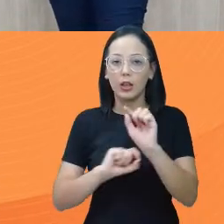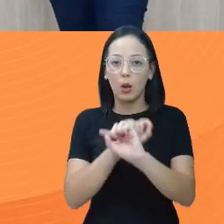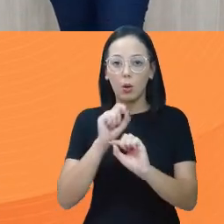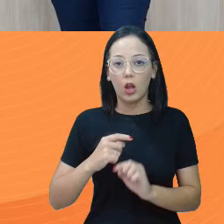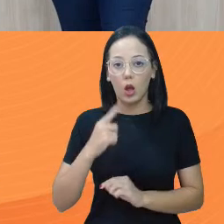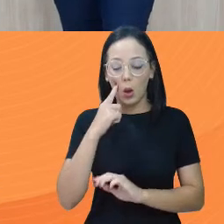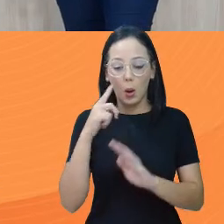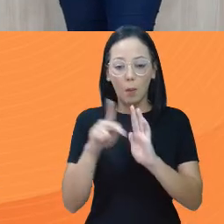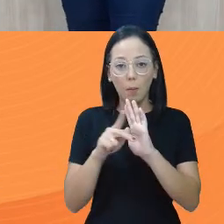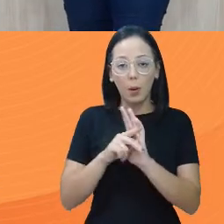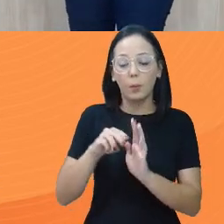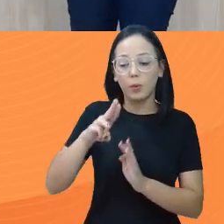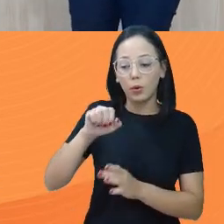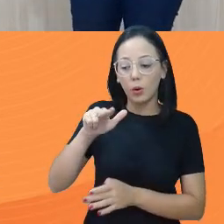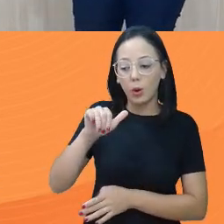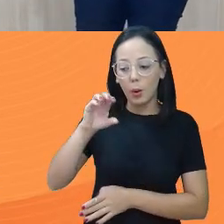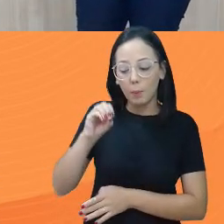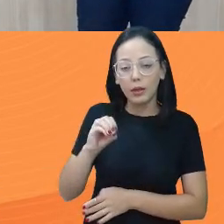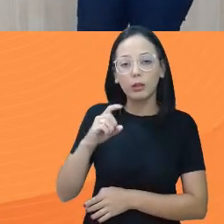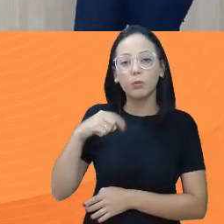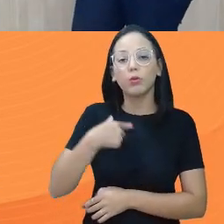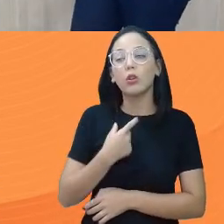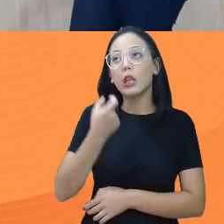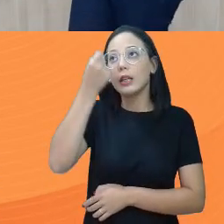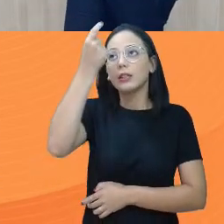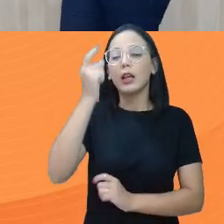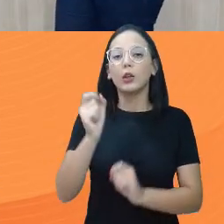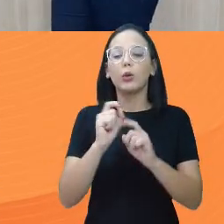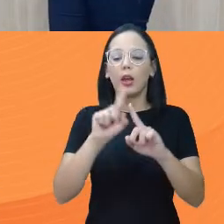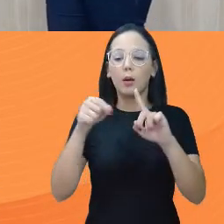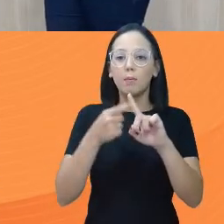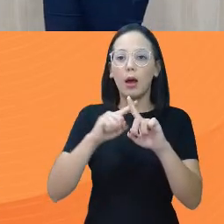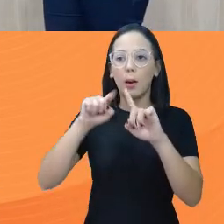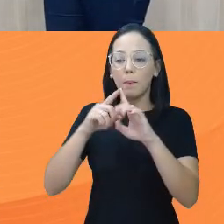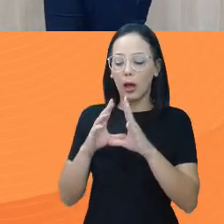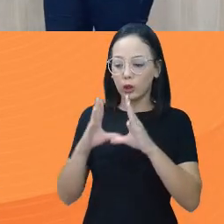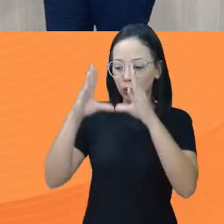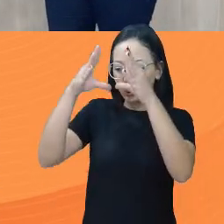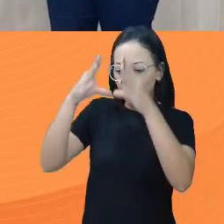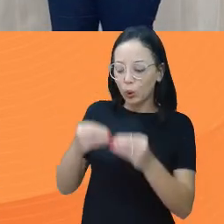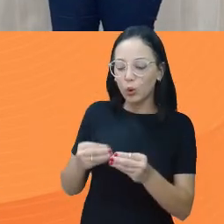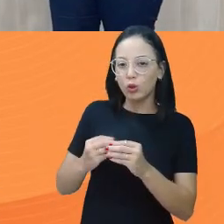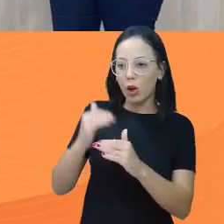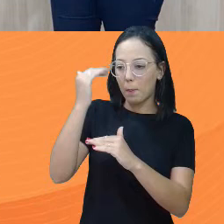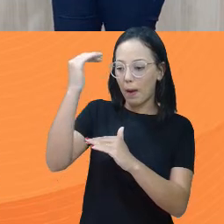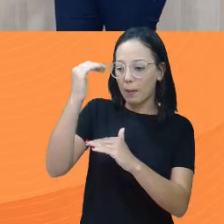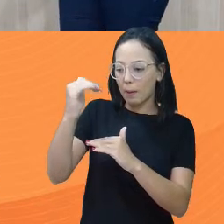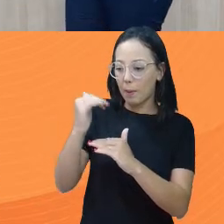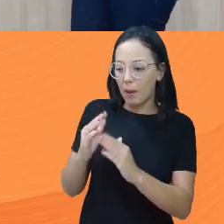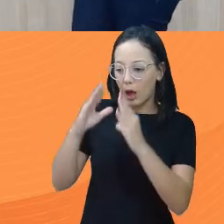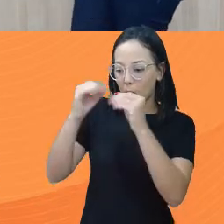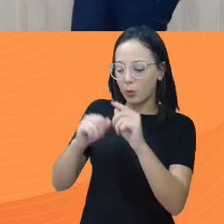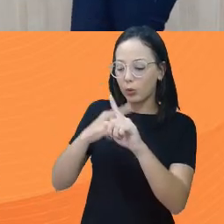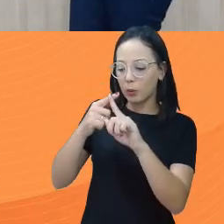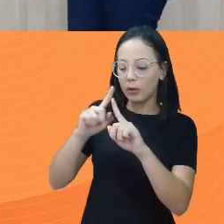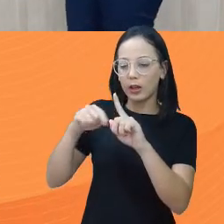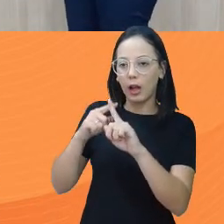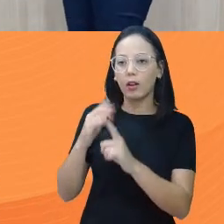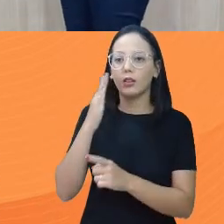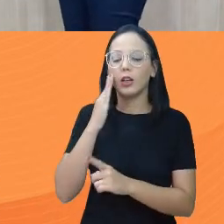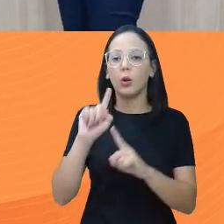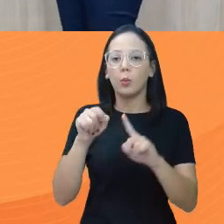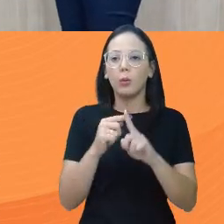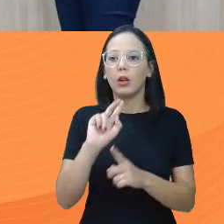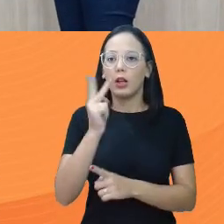múltiplo comum, a gente vai ter a primeira ideia de multiplicar todos os fatores que apareceram ali. A gente vai multiplicar o